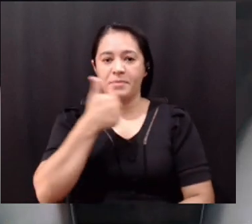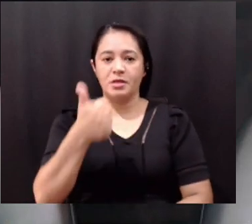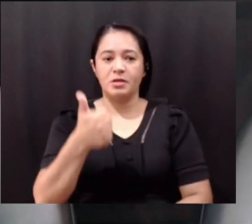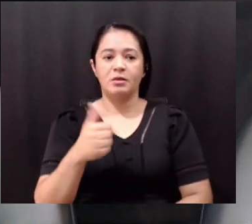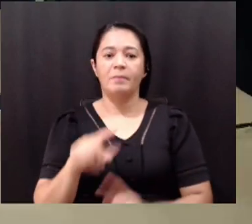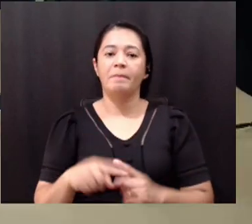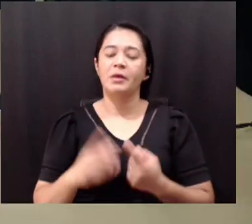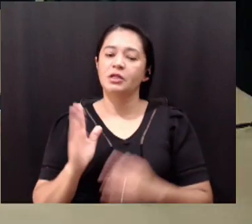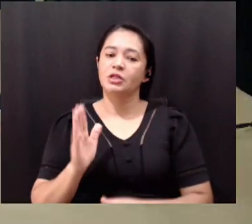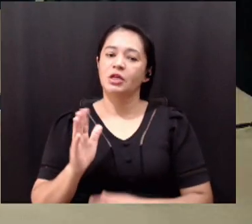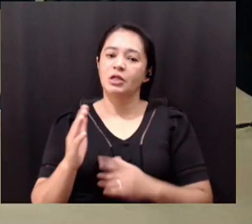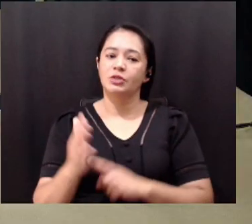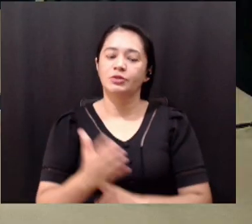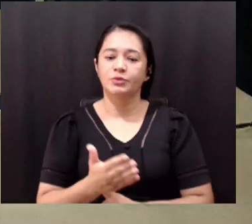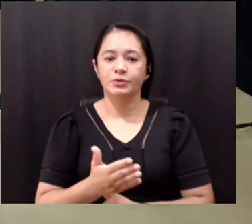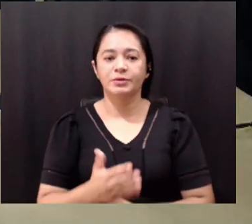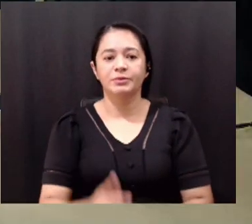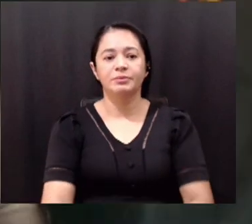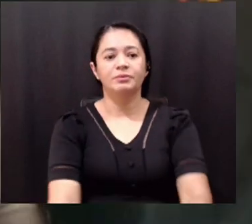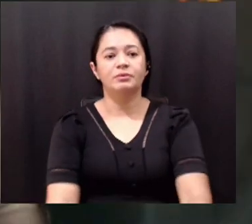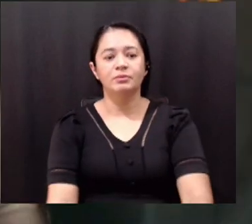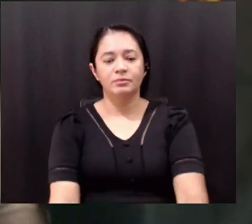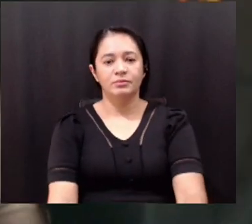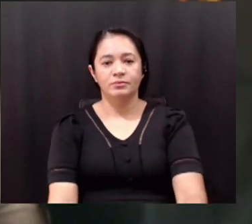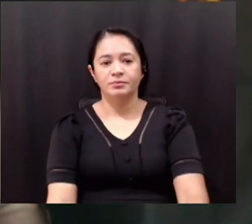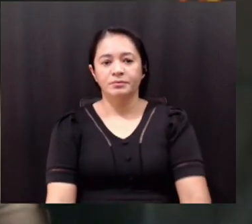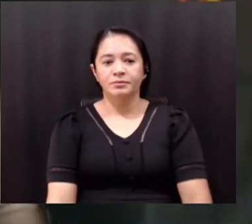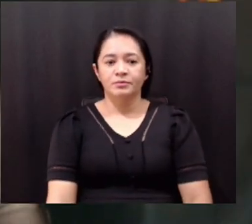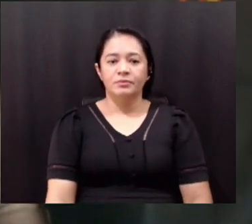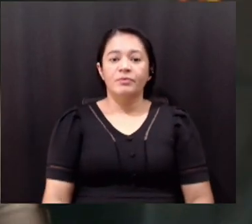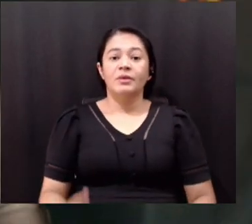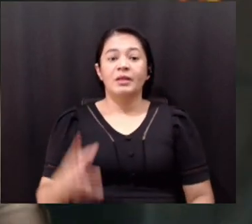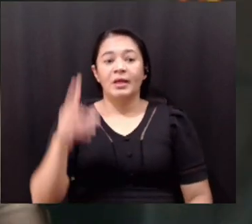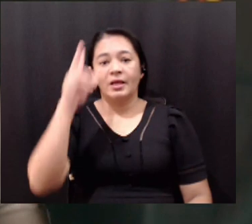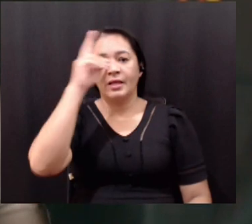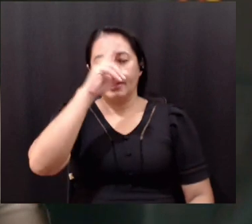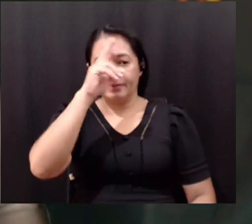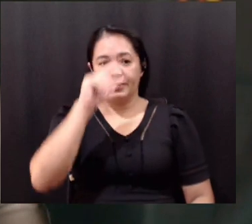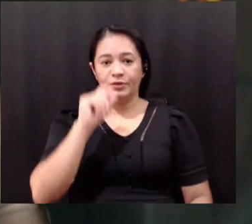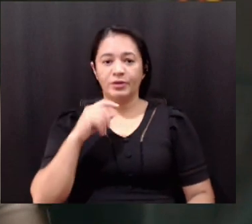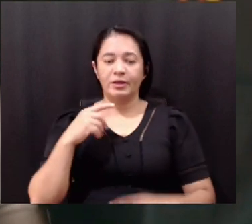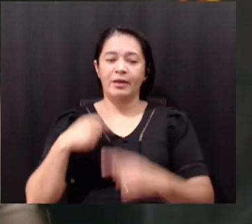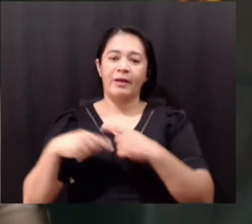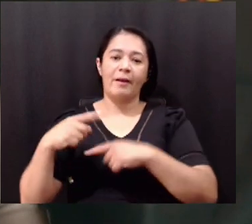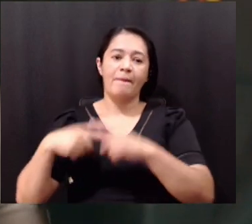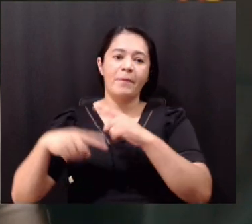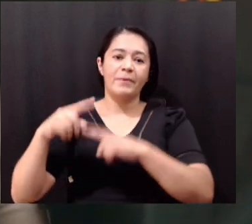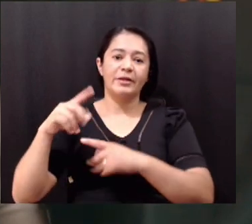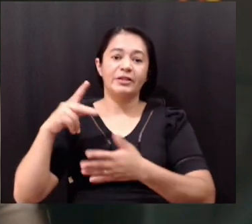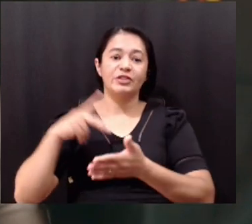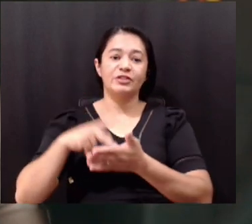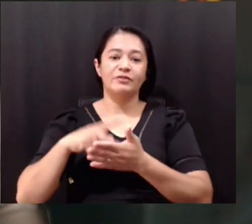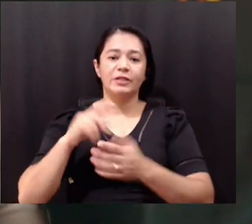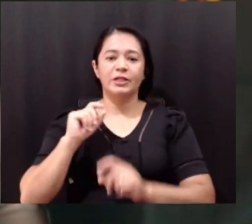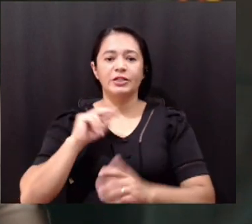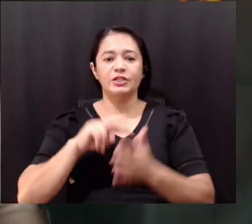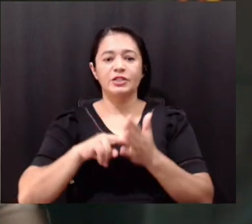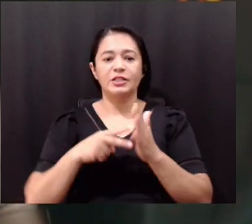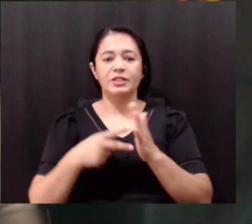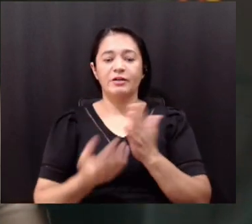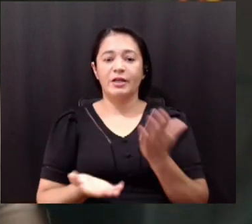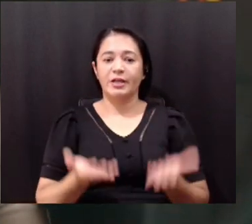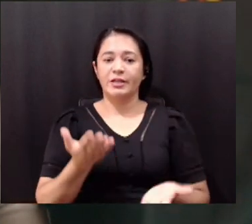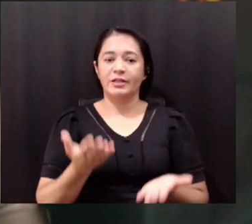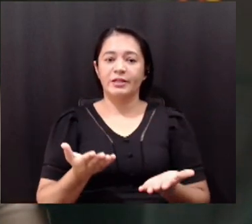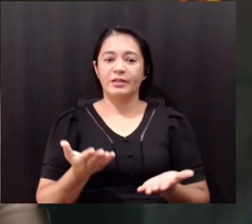bastante. Maravilha. Lembrando, né, que a verdadeira prosperidade é equilíbrio entre as ambições e